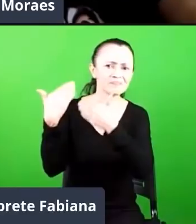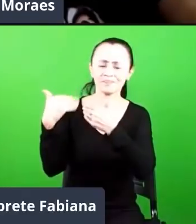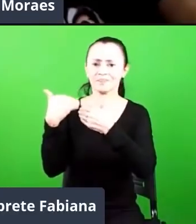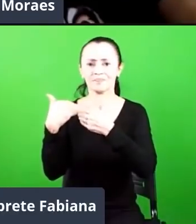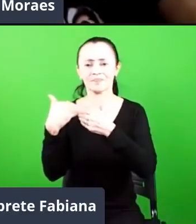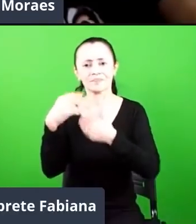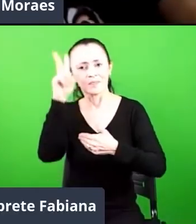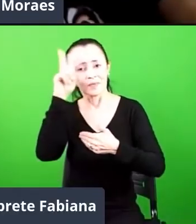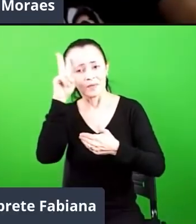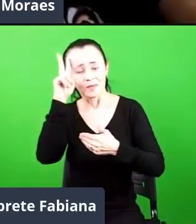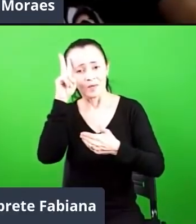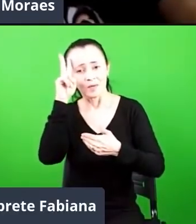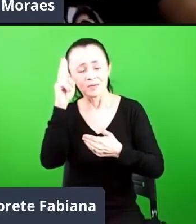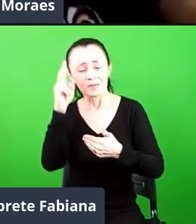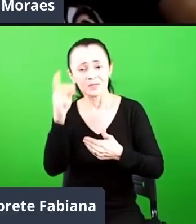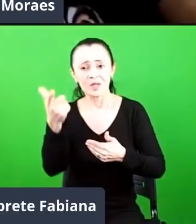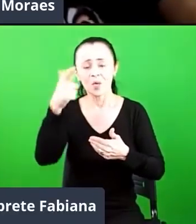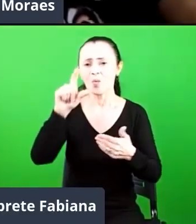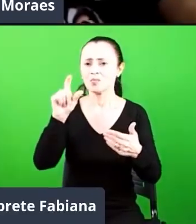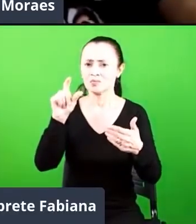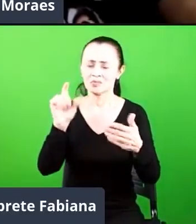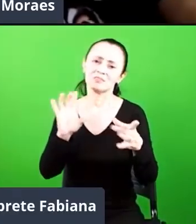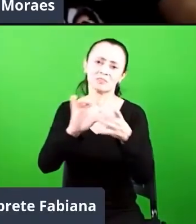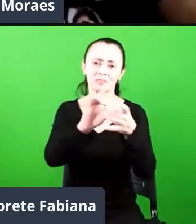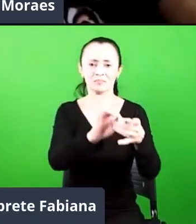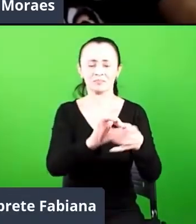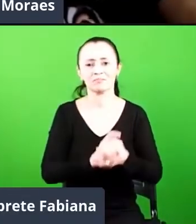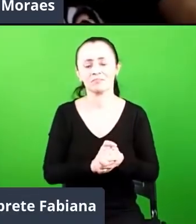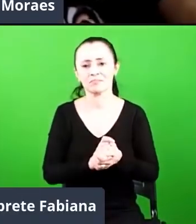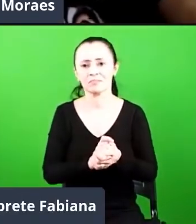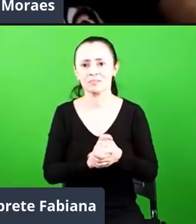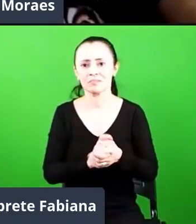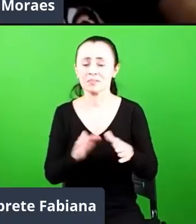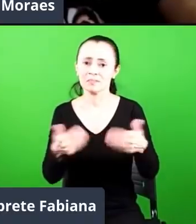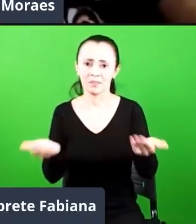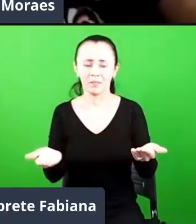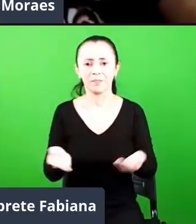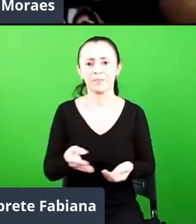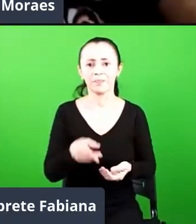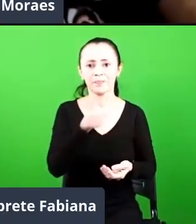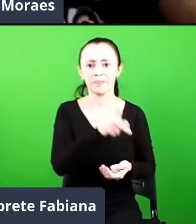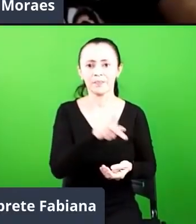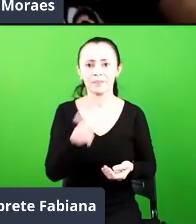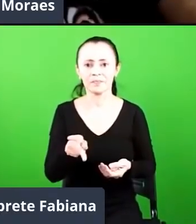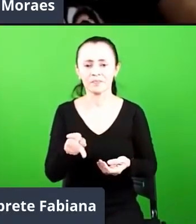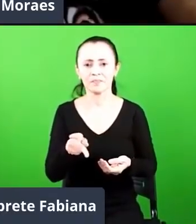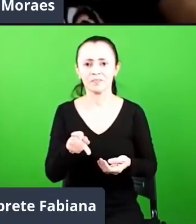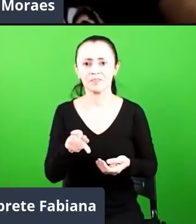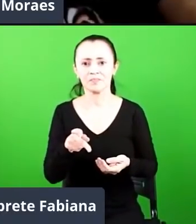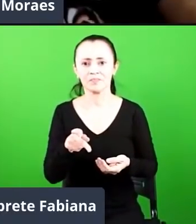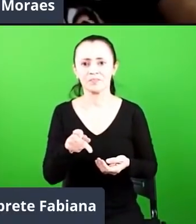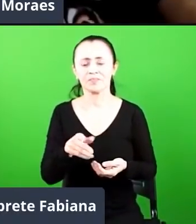tem outros contextos, outros elementos, né? Bom, nós falamos do professor. Então, o professor está lá, assume o